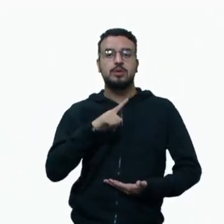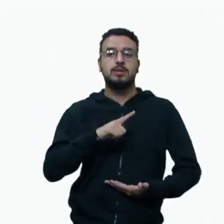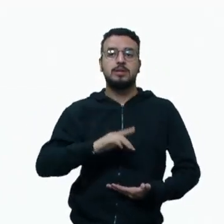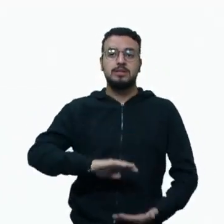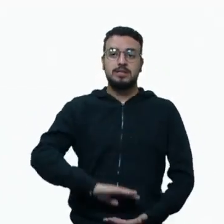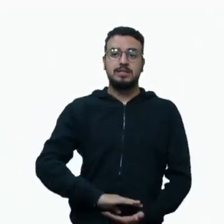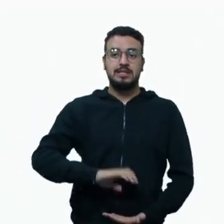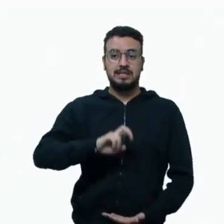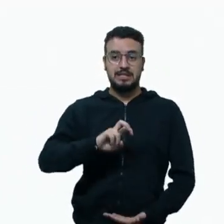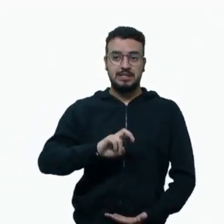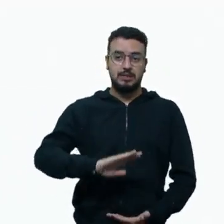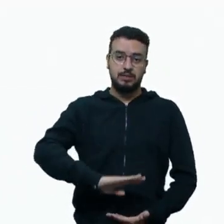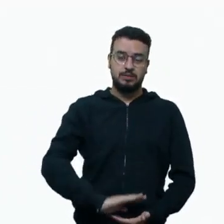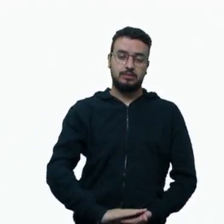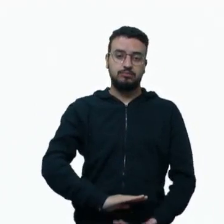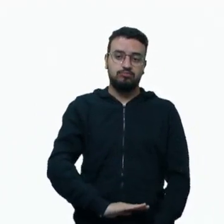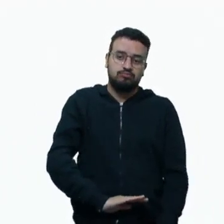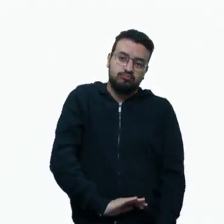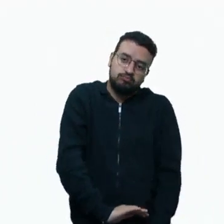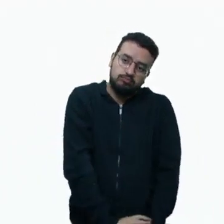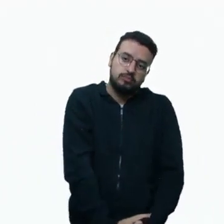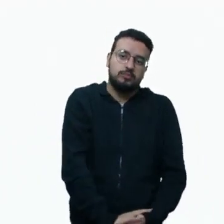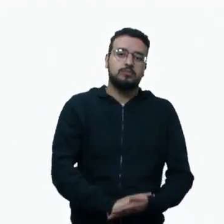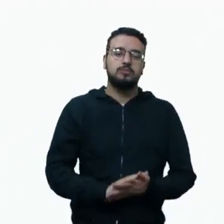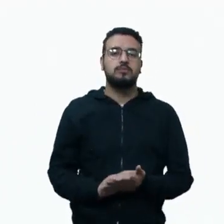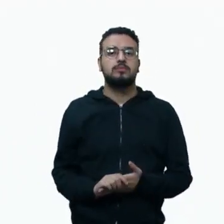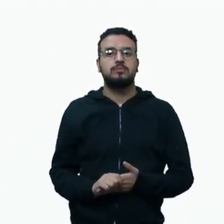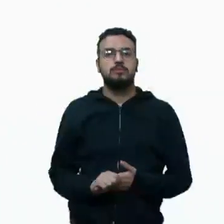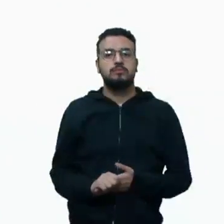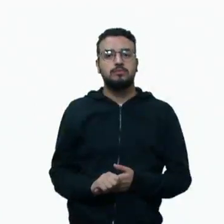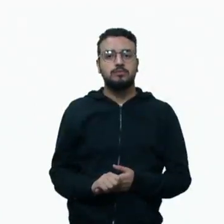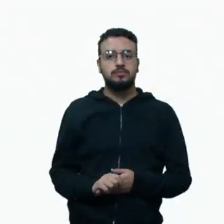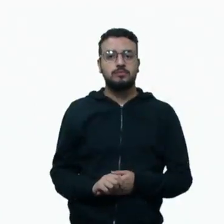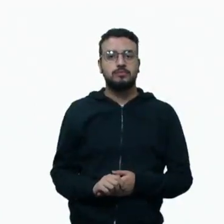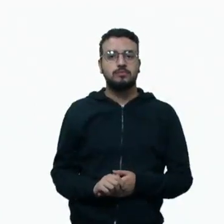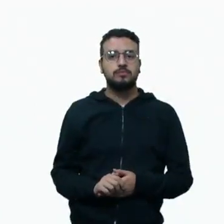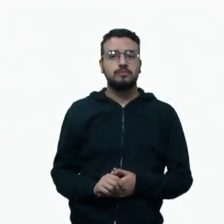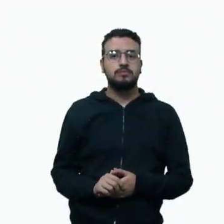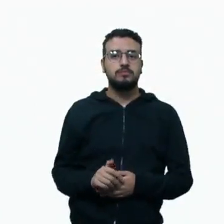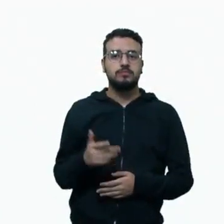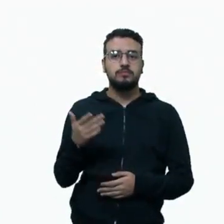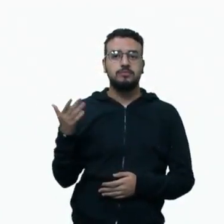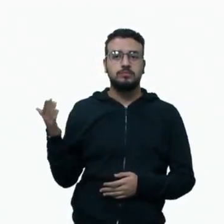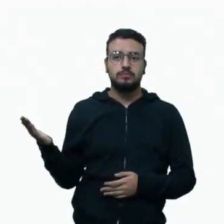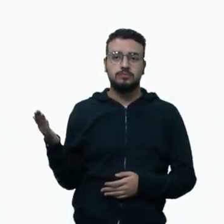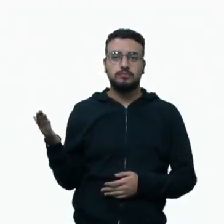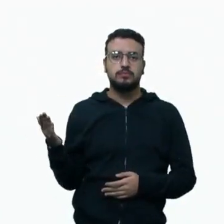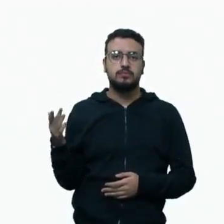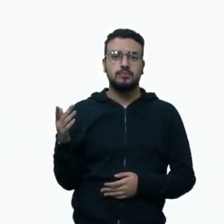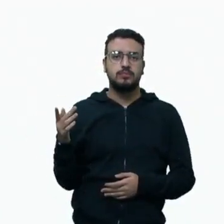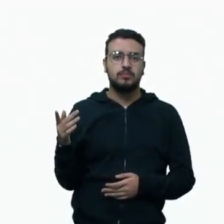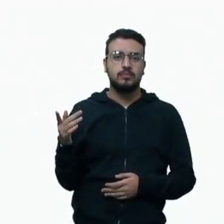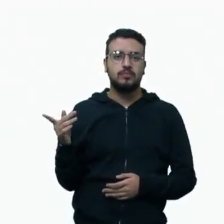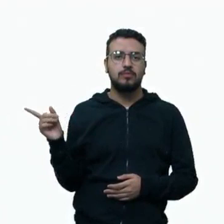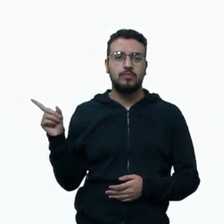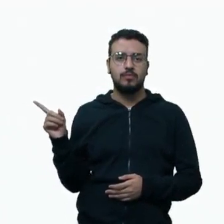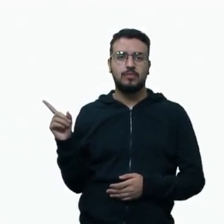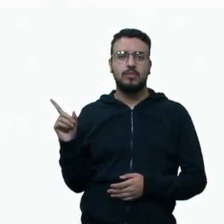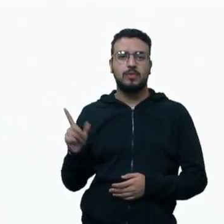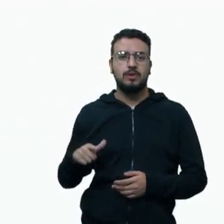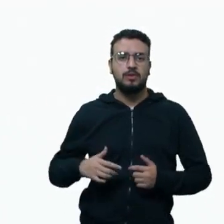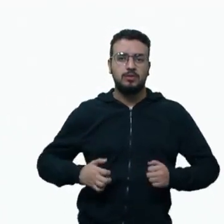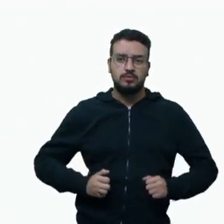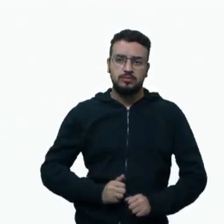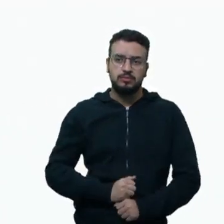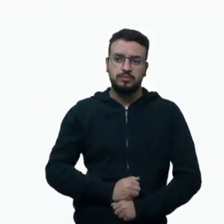vértebras lombares, 5 sacrais e 4 coquígeas, tá? Esta ramificação aqui da coluna